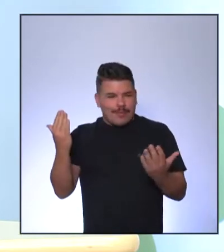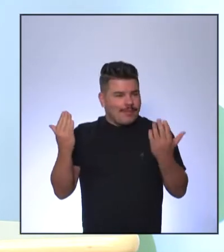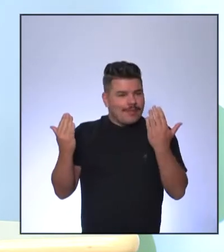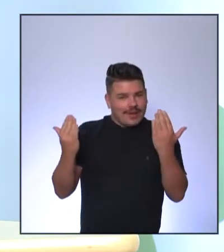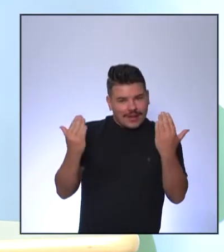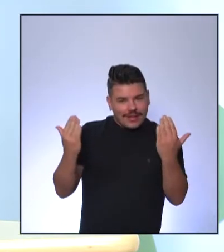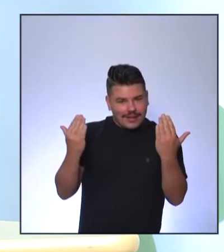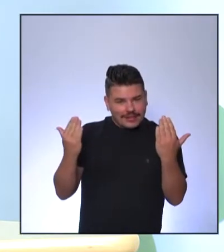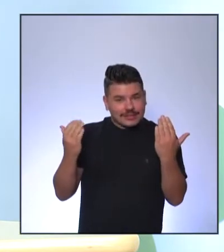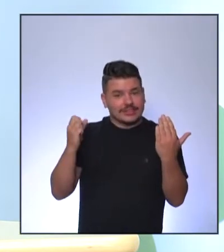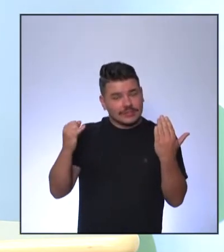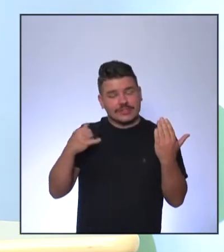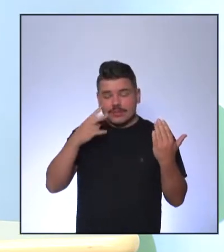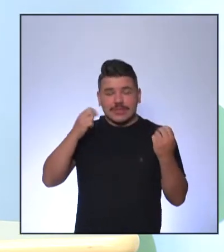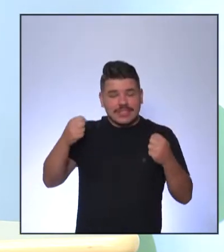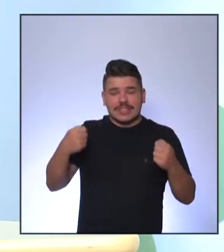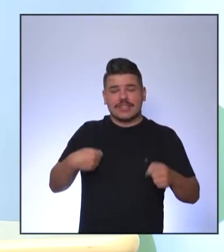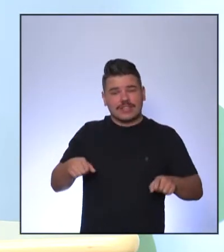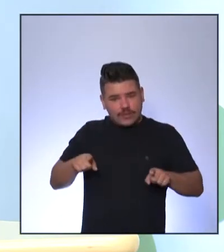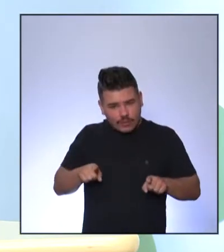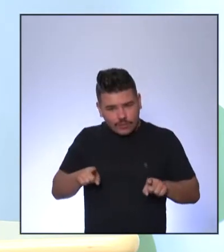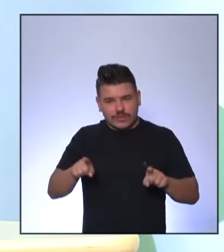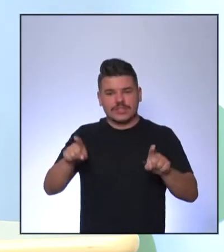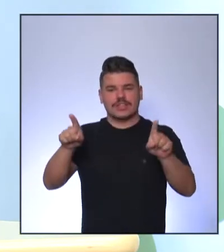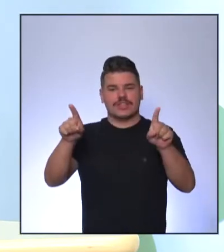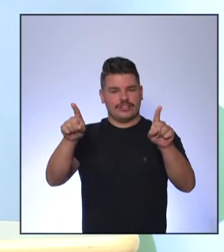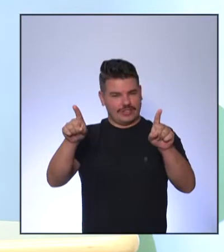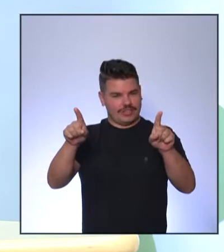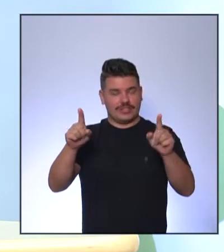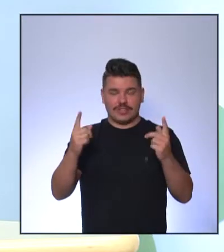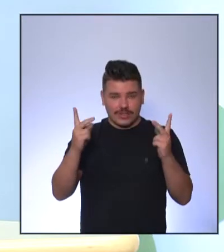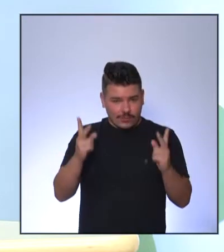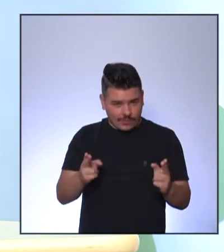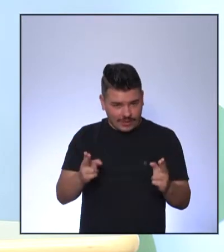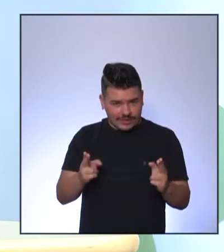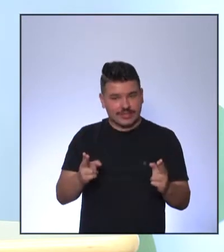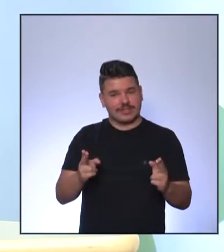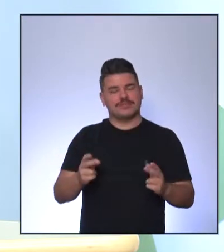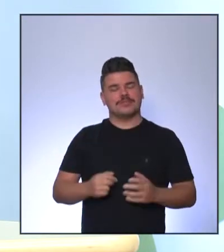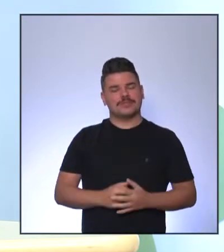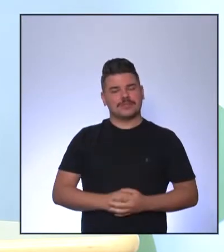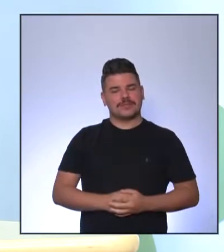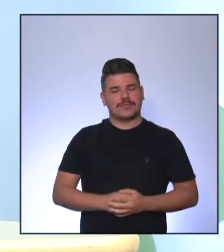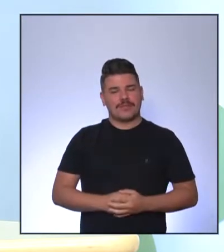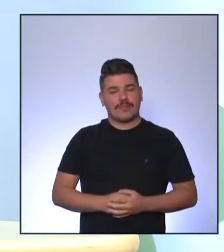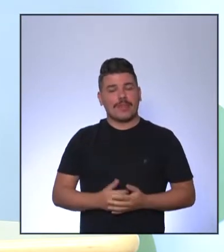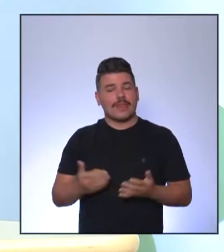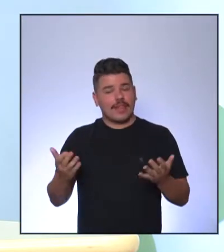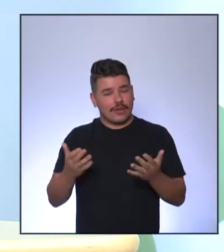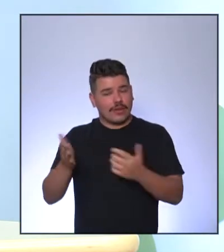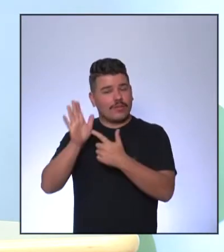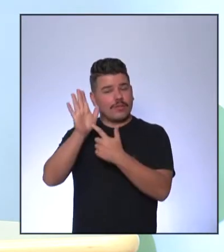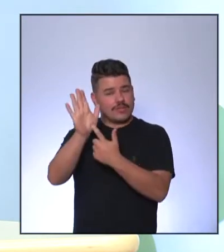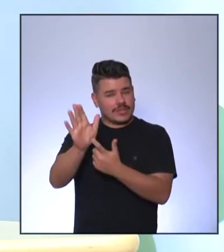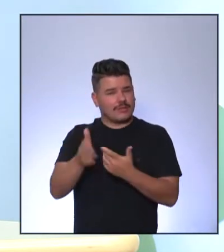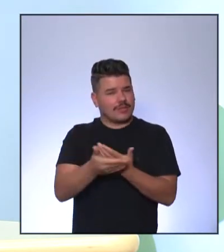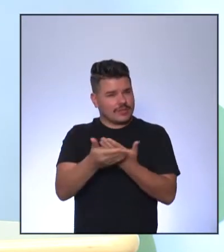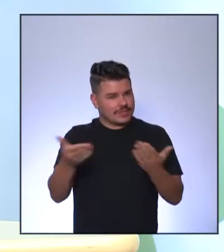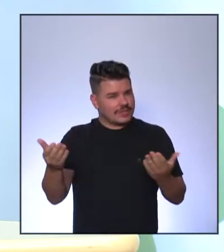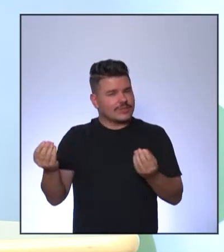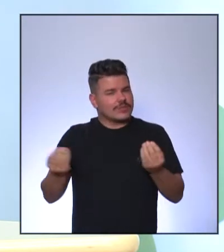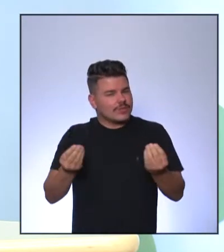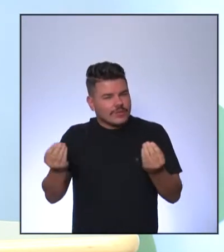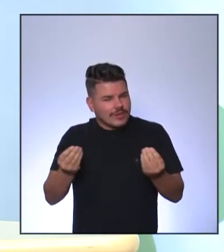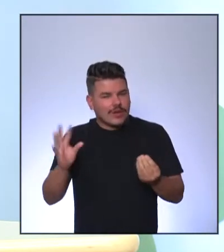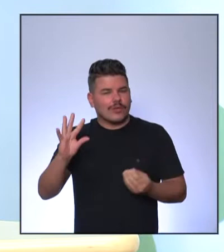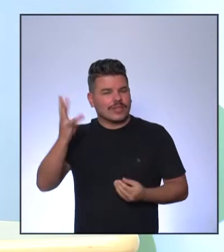as outras constantes, beleza? Então, agora eu vou apresentar para vocês a reação que aconteceu ali, da reação